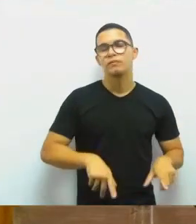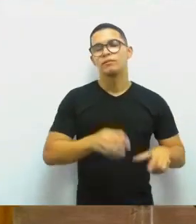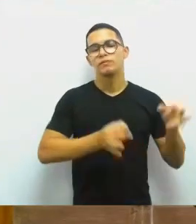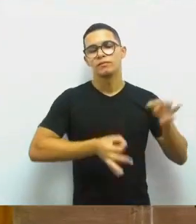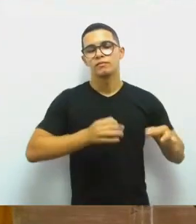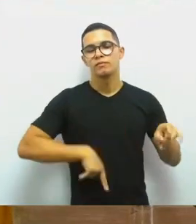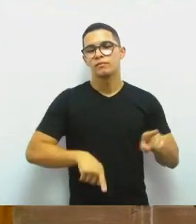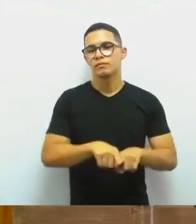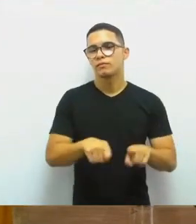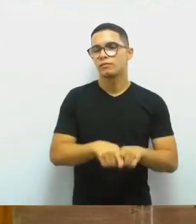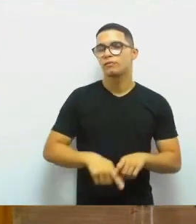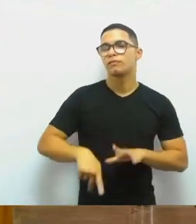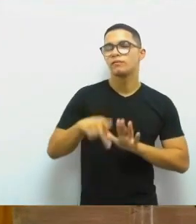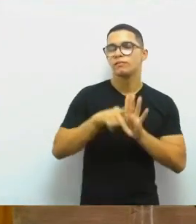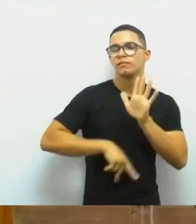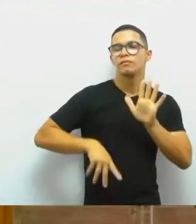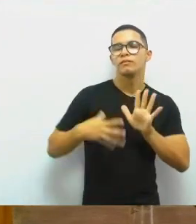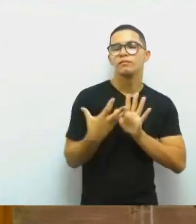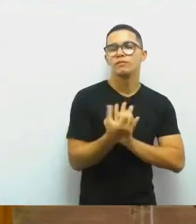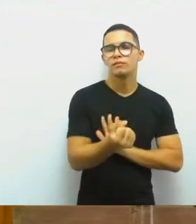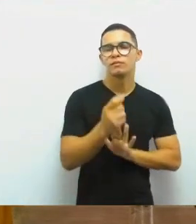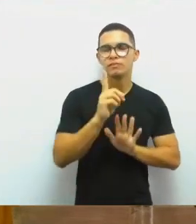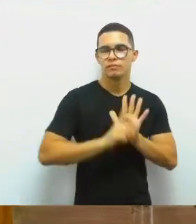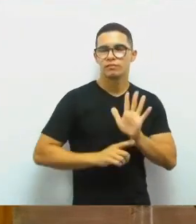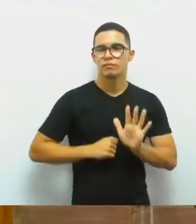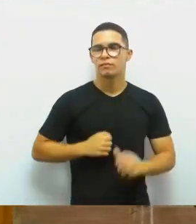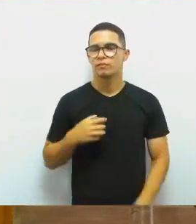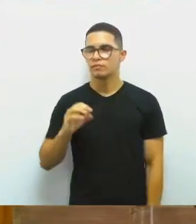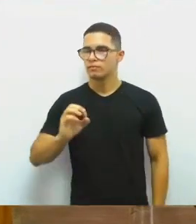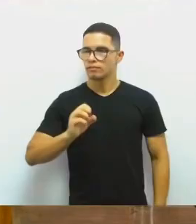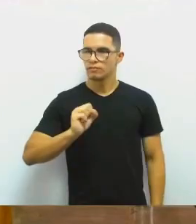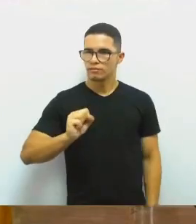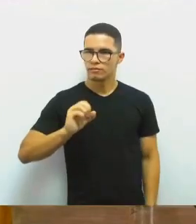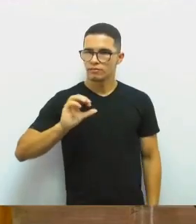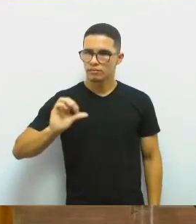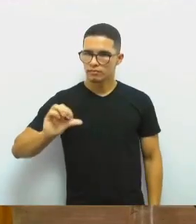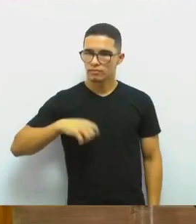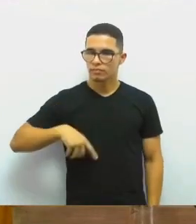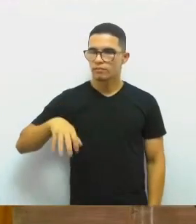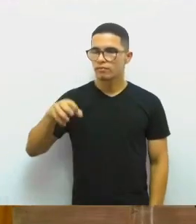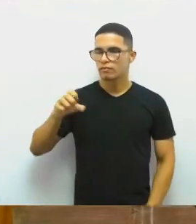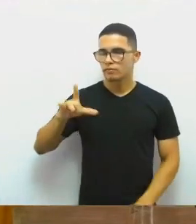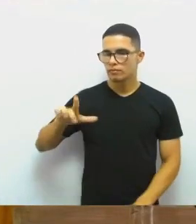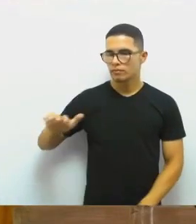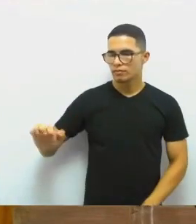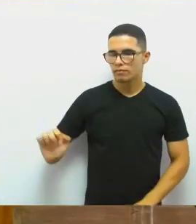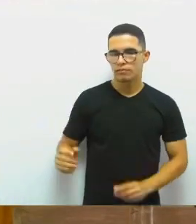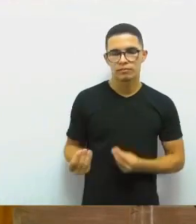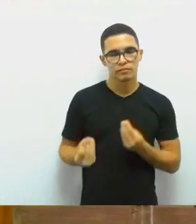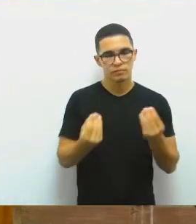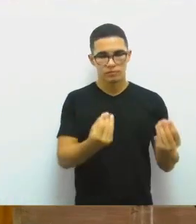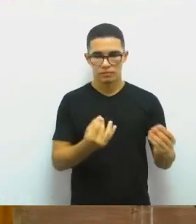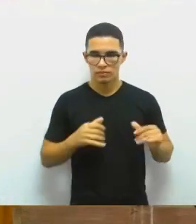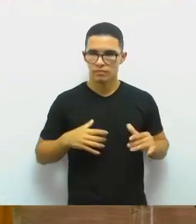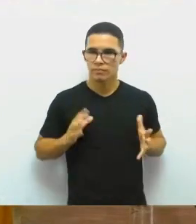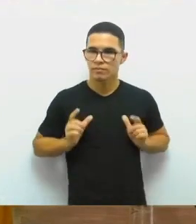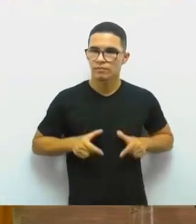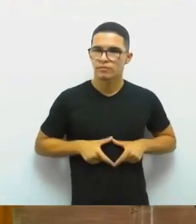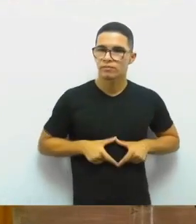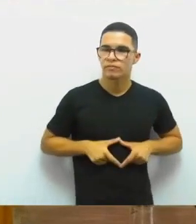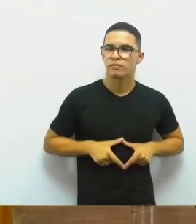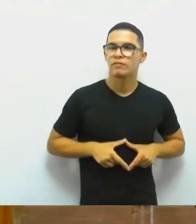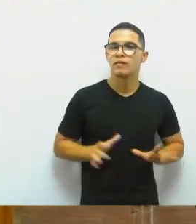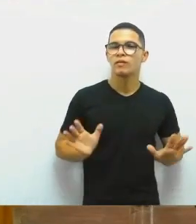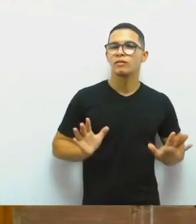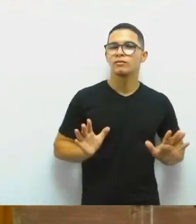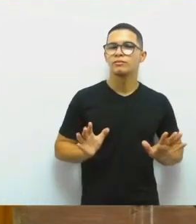opinando pela aprovação do projeto da Decreto-Lei 089, de autoria do vereador Edinho Rodrigues, que dispõe sobre a concessão do título de congratulação